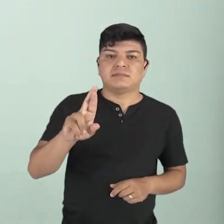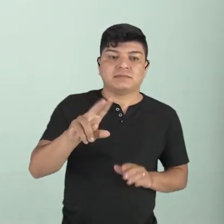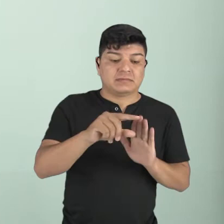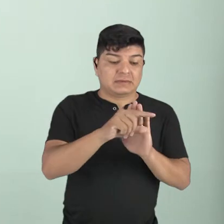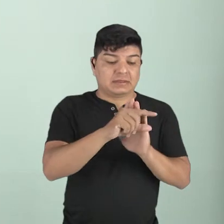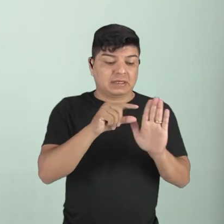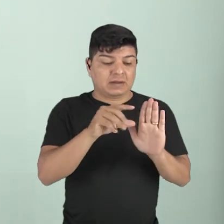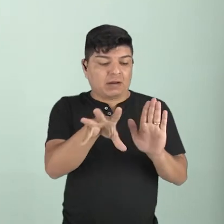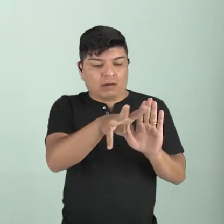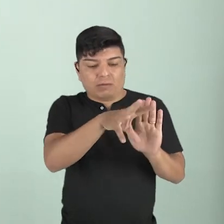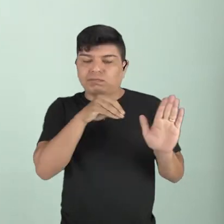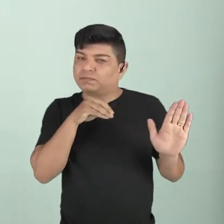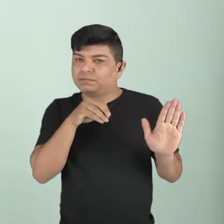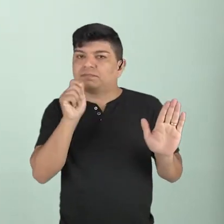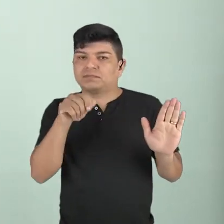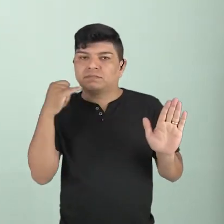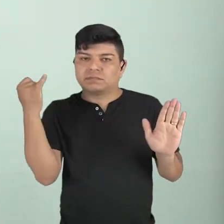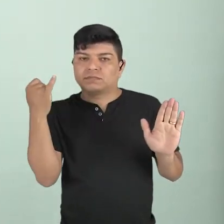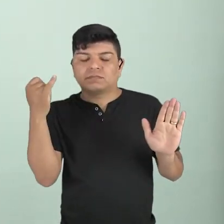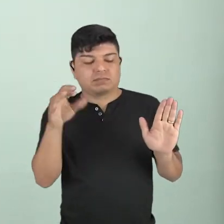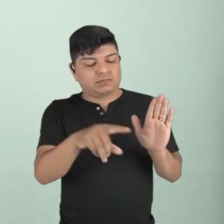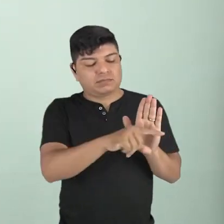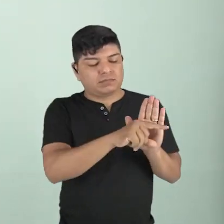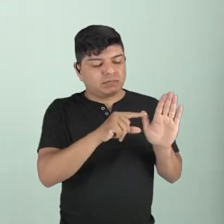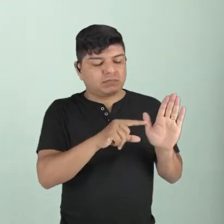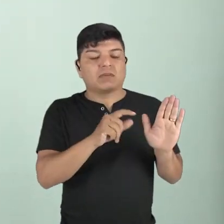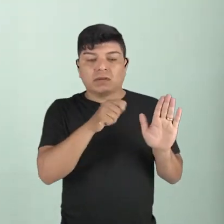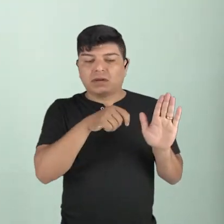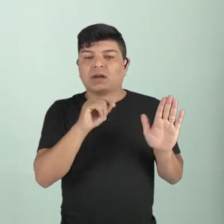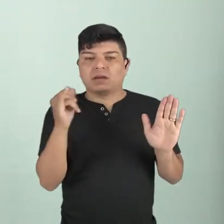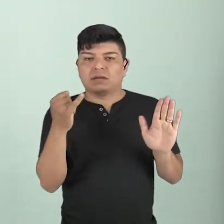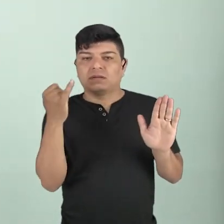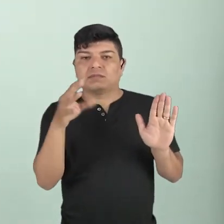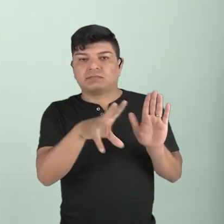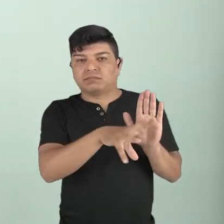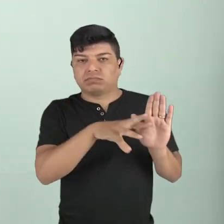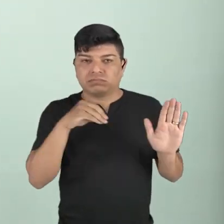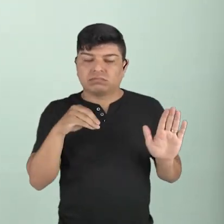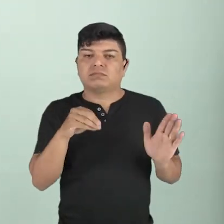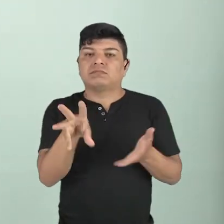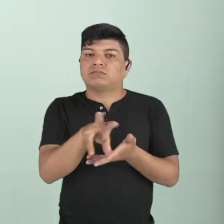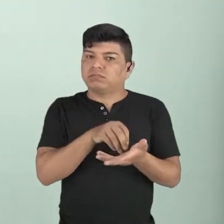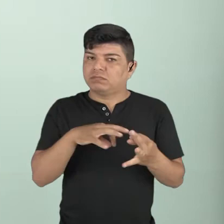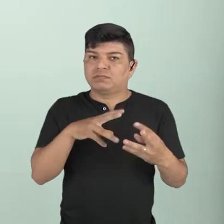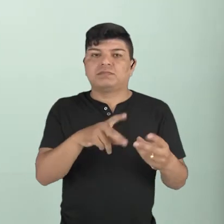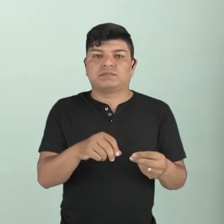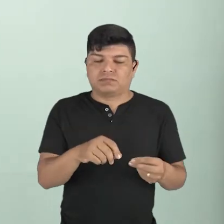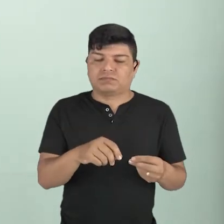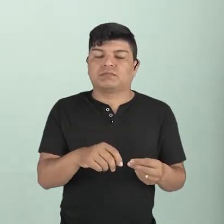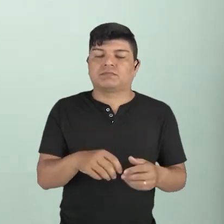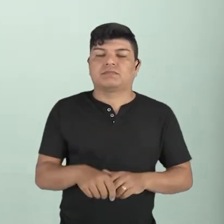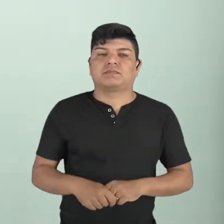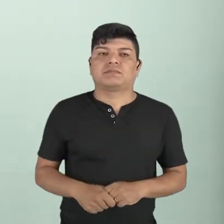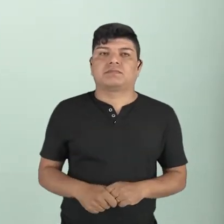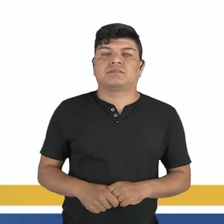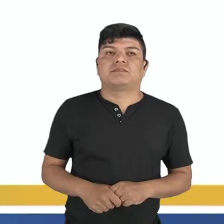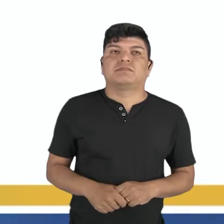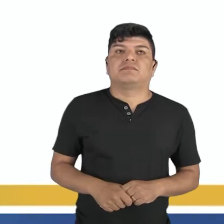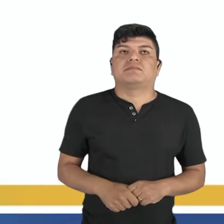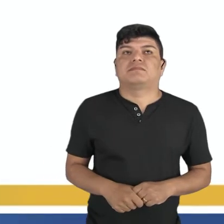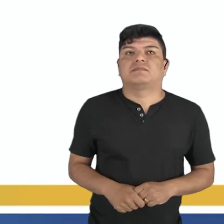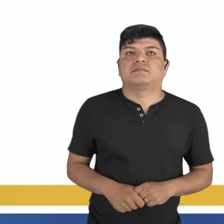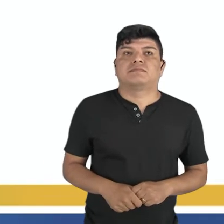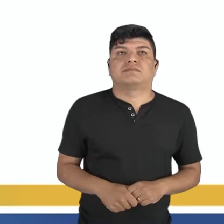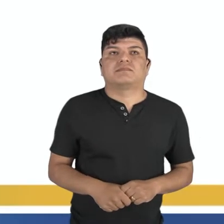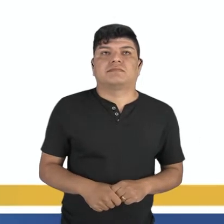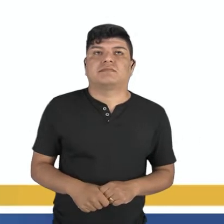texto, grifando, metade desse parágrafo aqui. Essa parte desse parágrafo também tá bom. Então, isso é fichar, beleza?